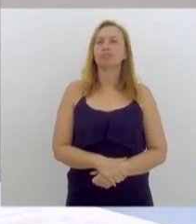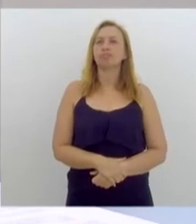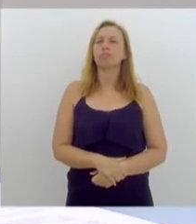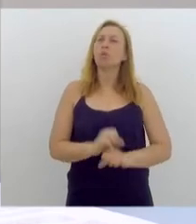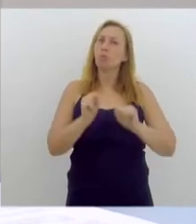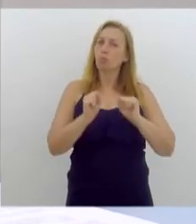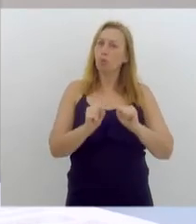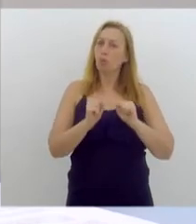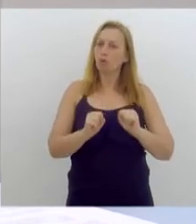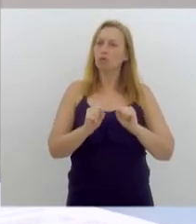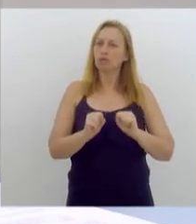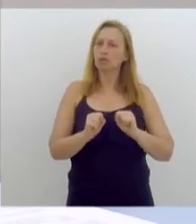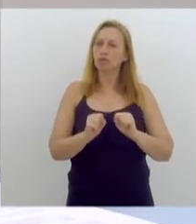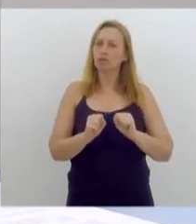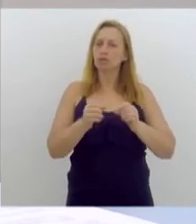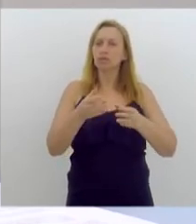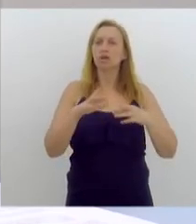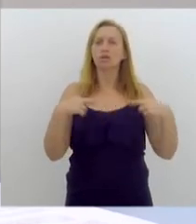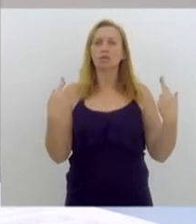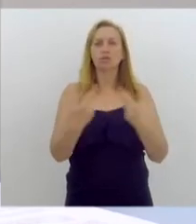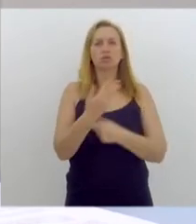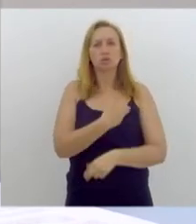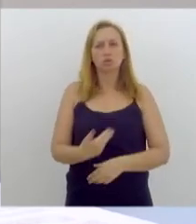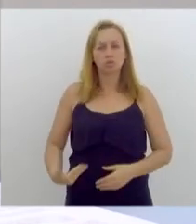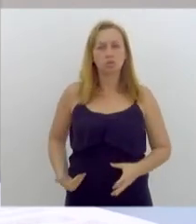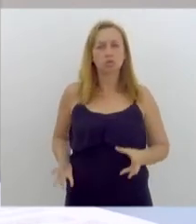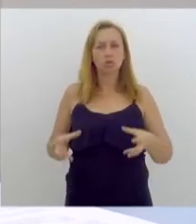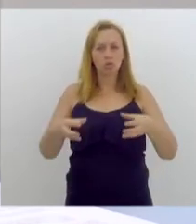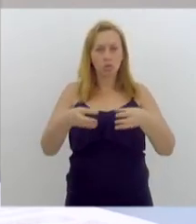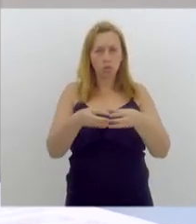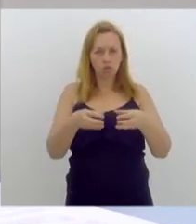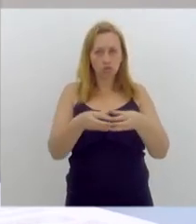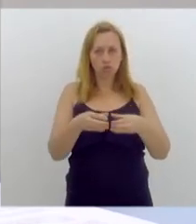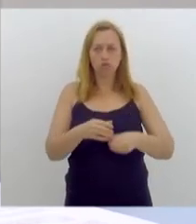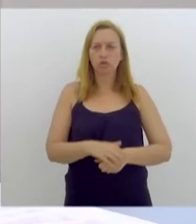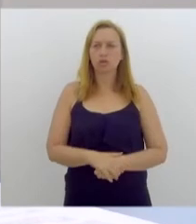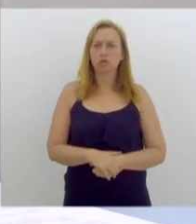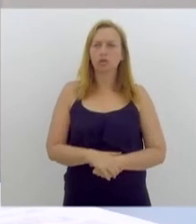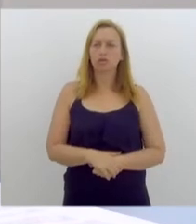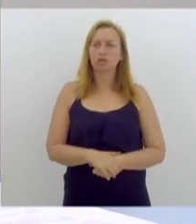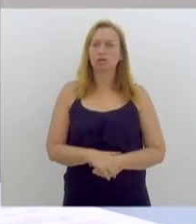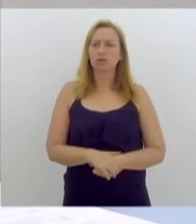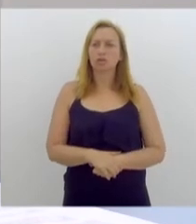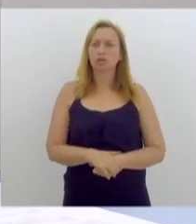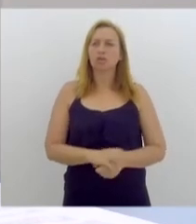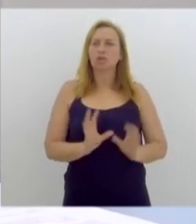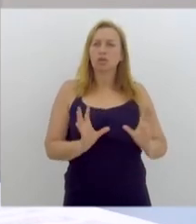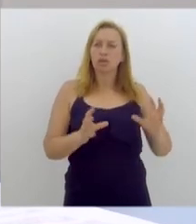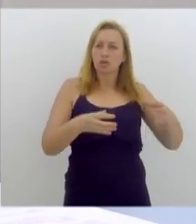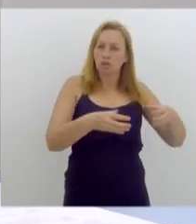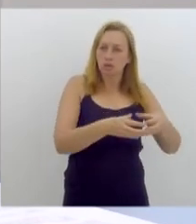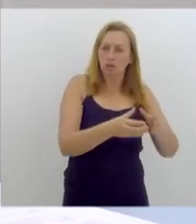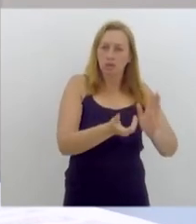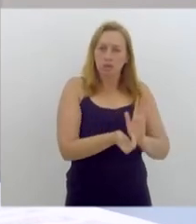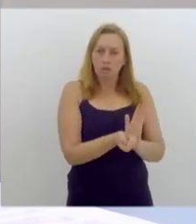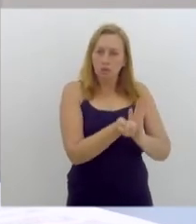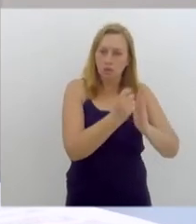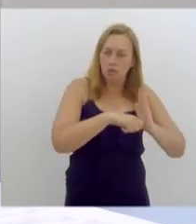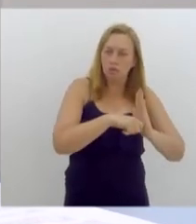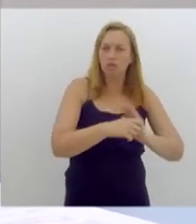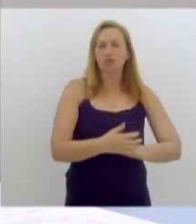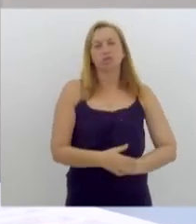que possa fazer uma audiência pública conjunta com a comissão de tributação